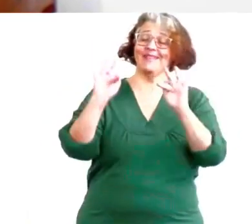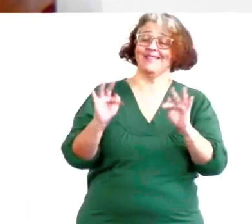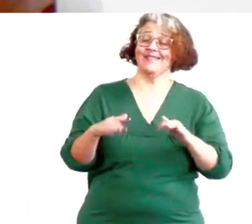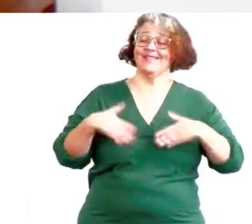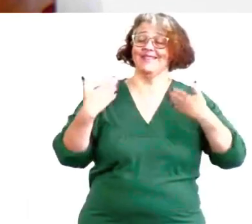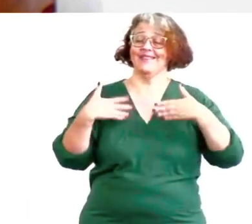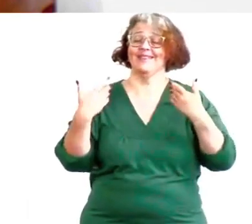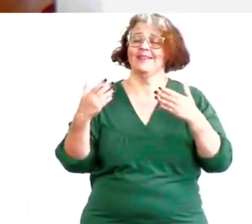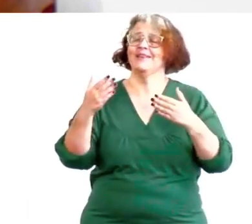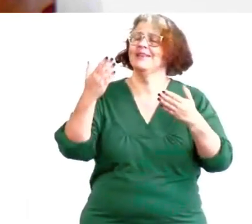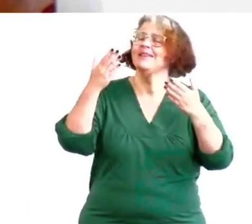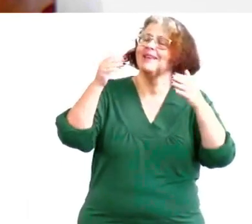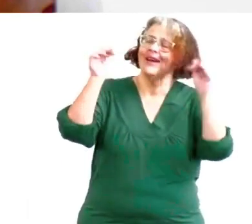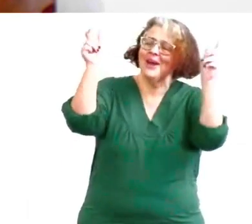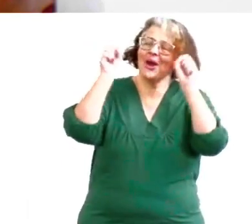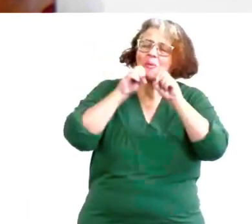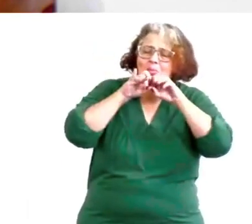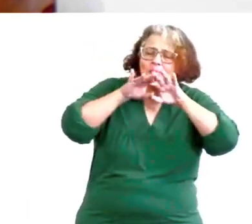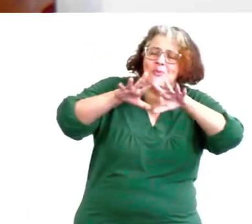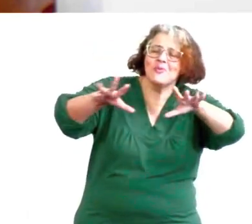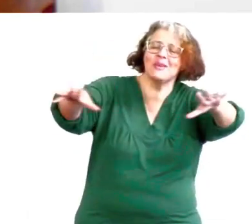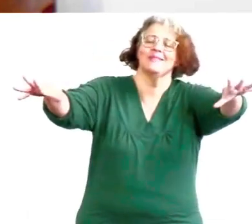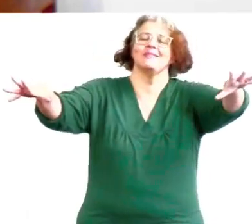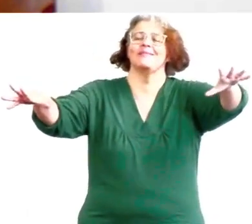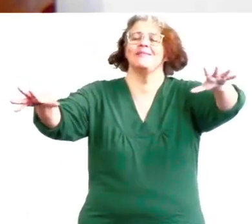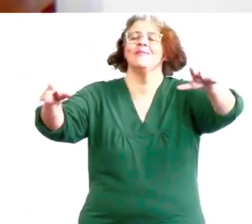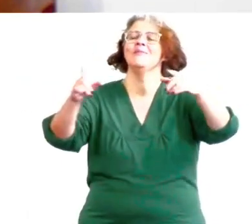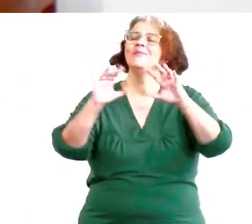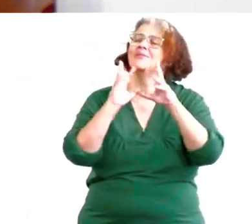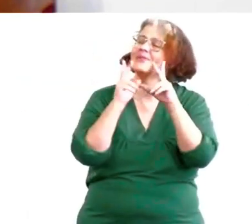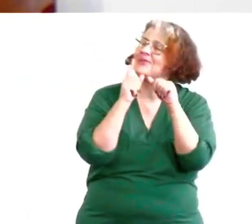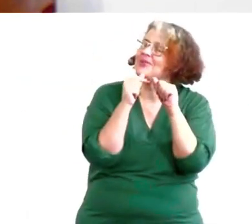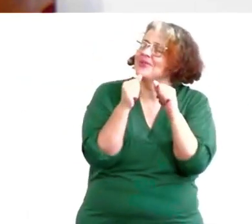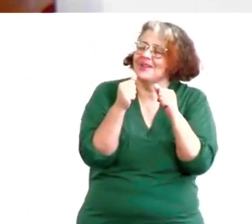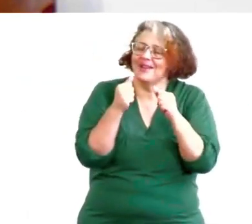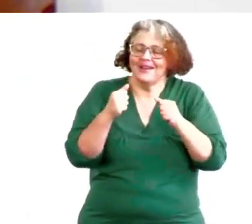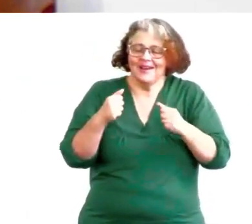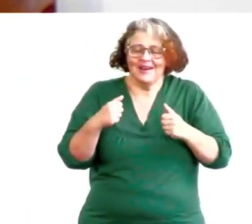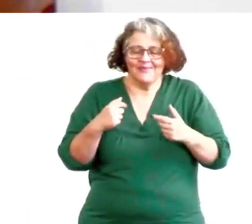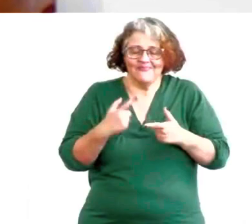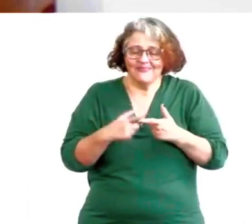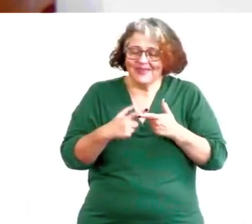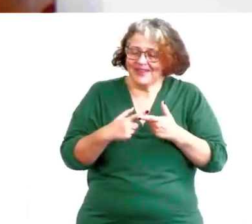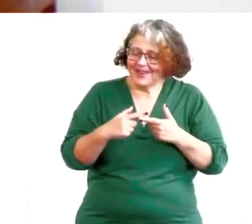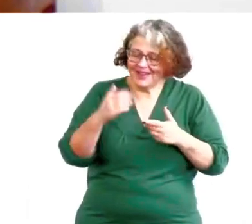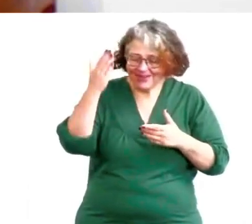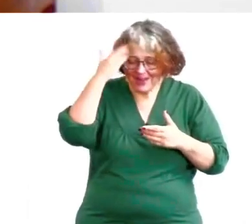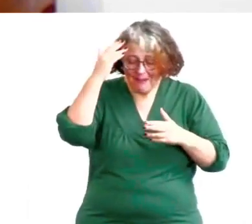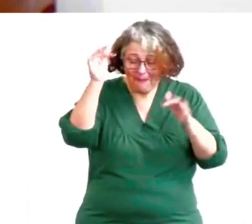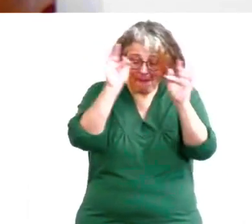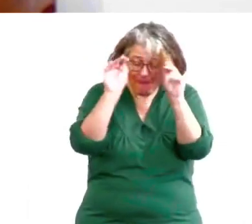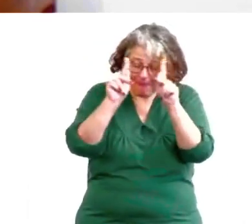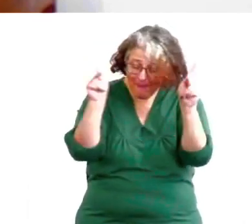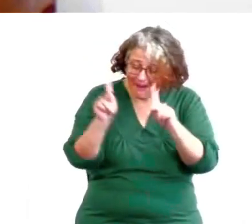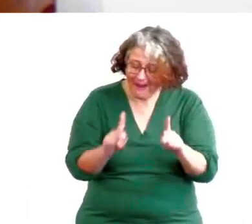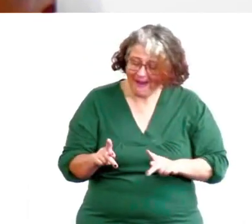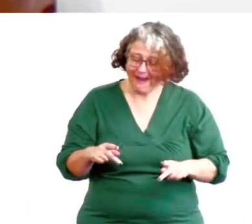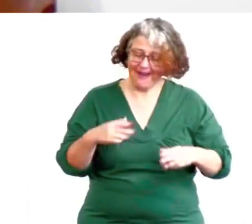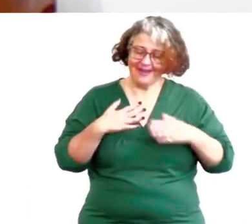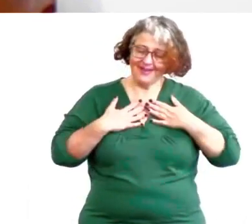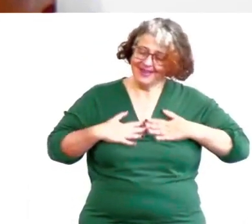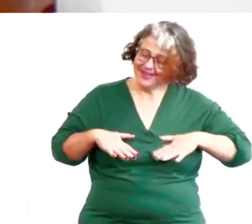desta benignidade, a multiplicação da lógica, do domínio, da maneira